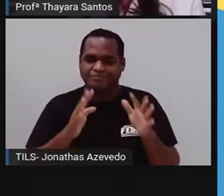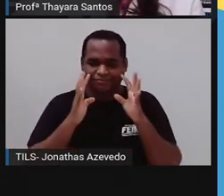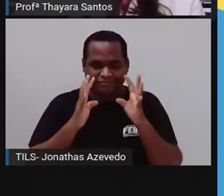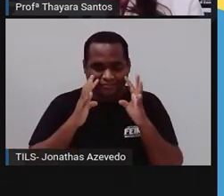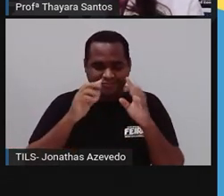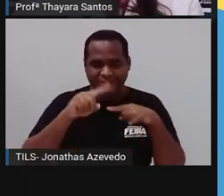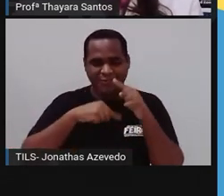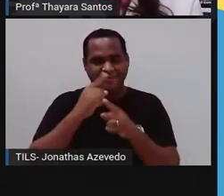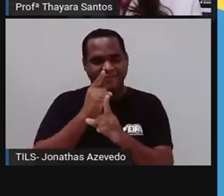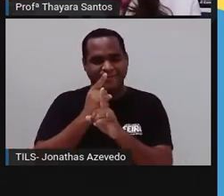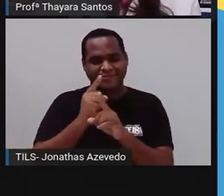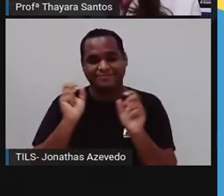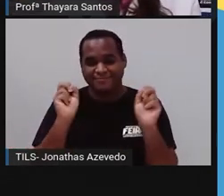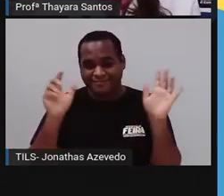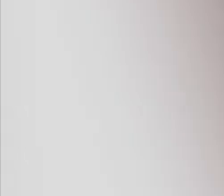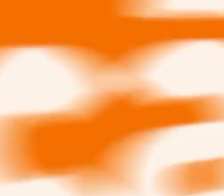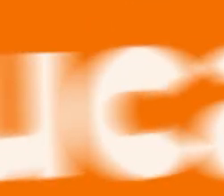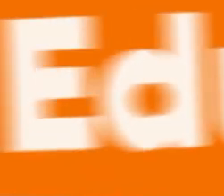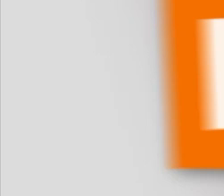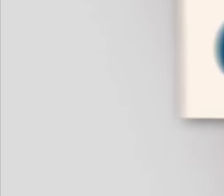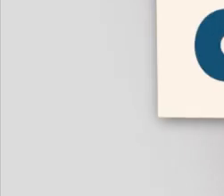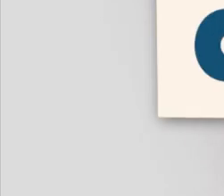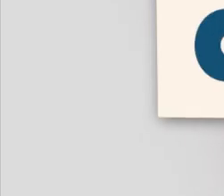vê em breve na próxima aula. Tchau, tchau.